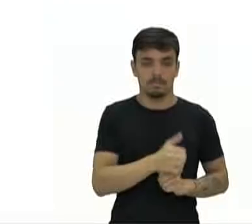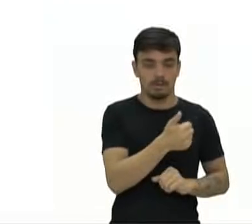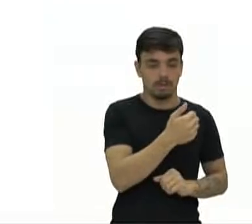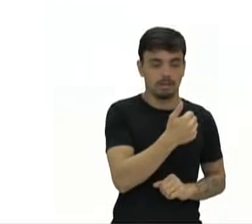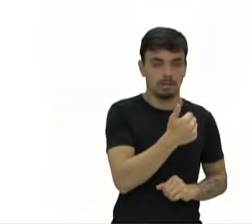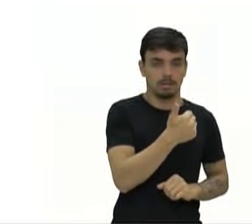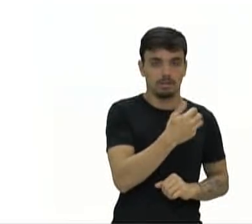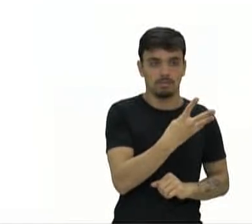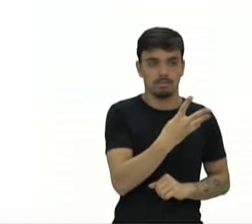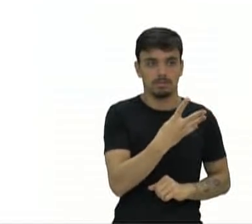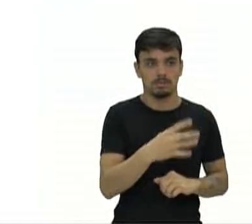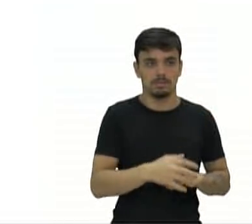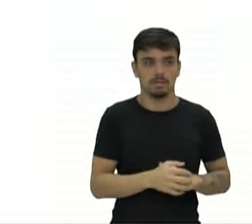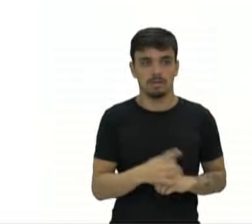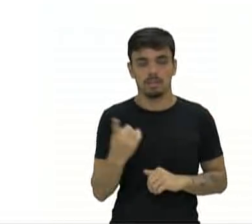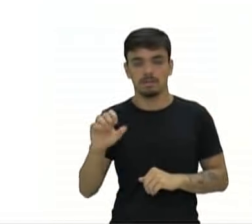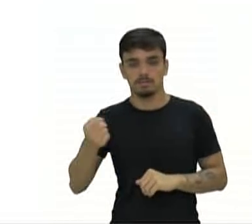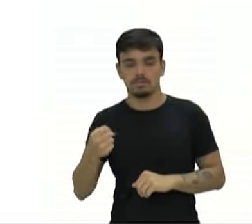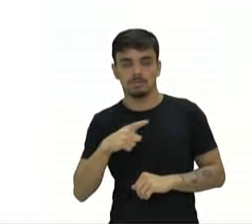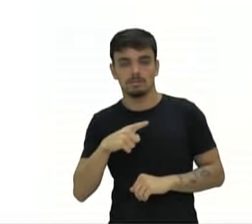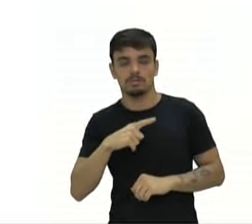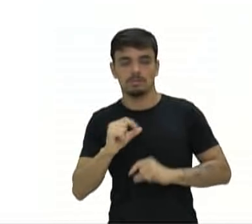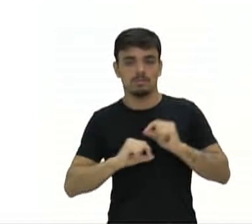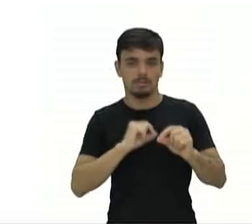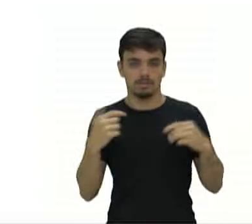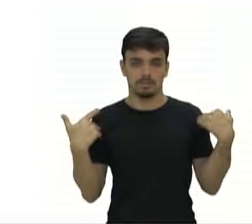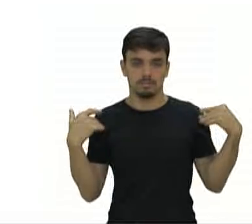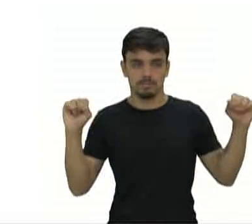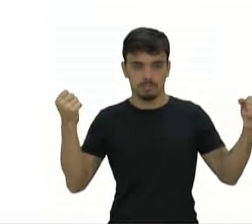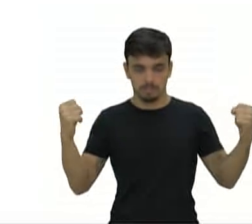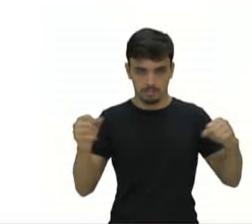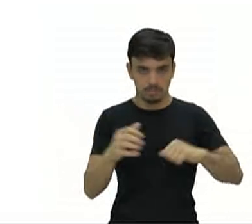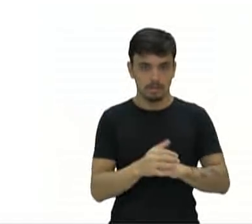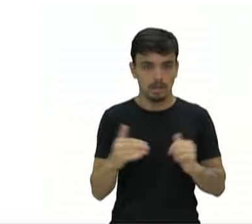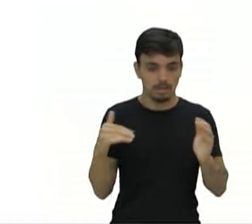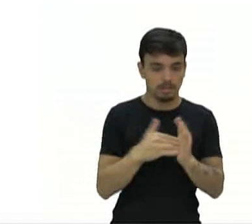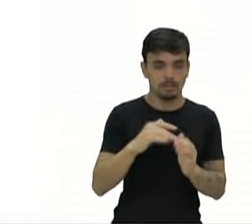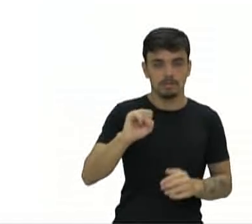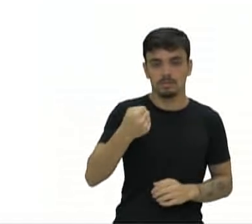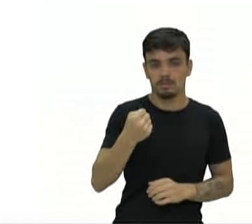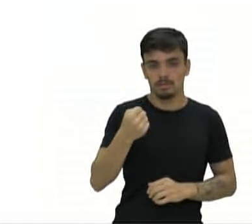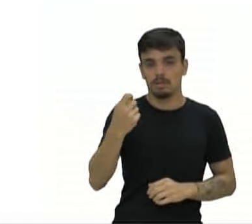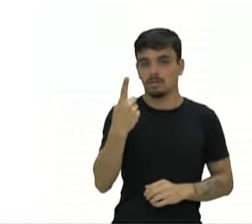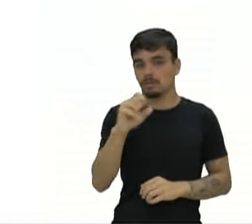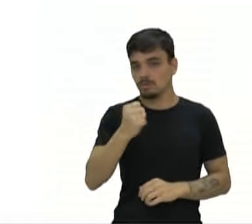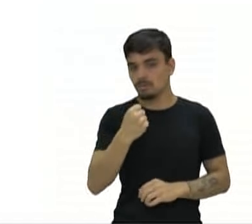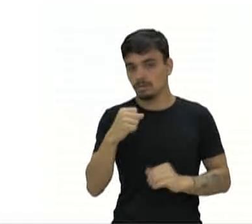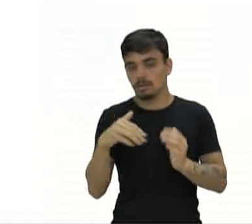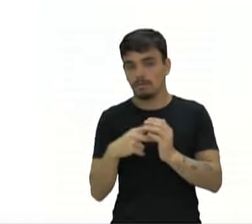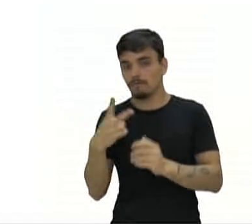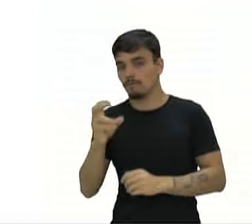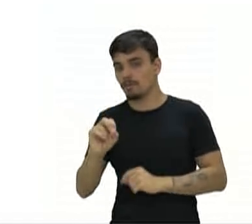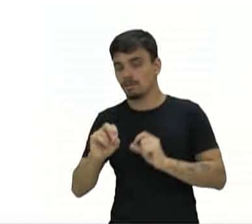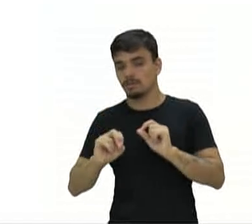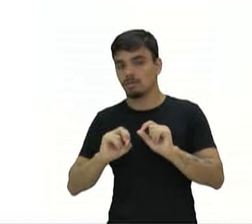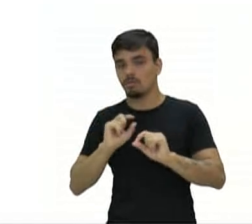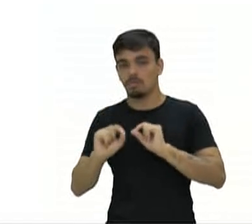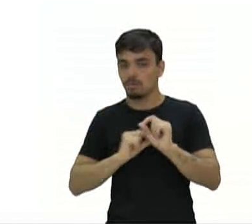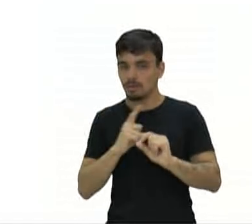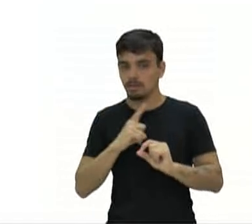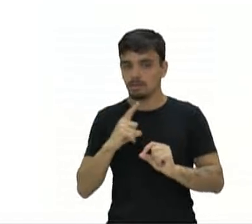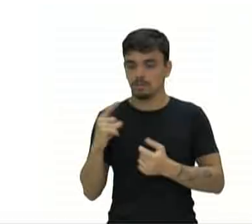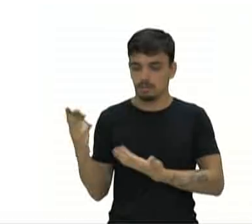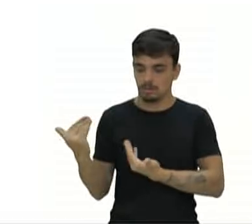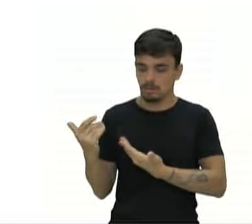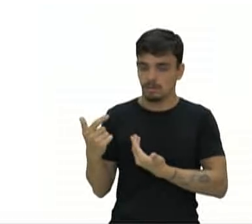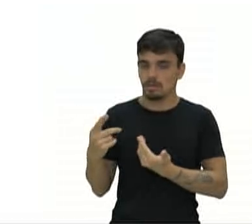sua educação se baseava em exercícios físicos, já que dos 18 aos 20, os jovens deviam prestar um tipo de